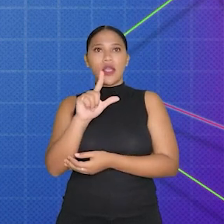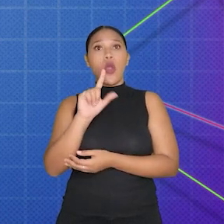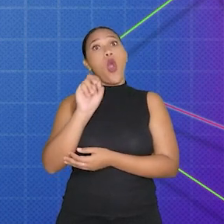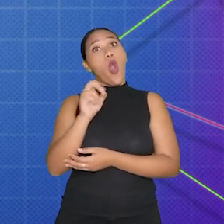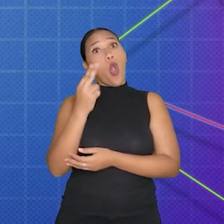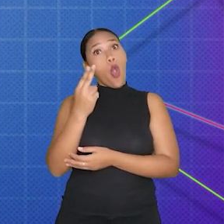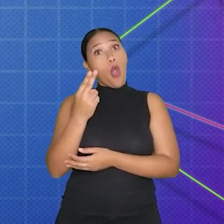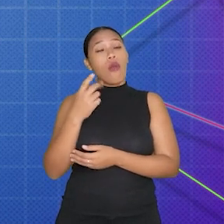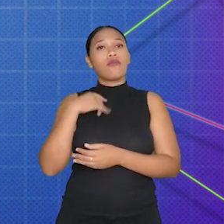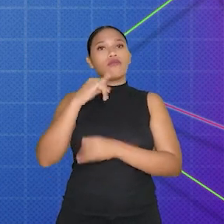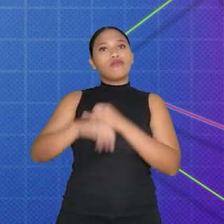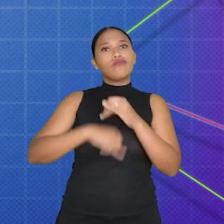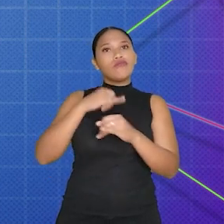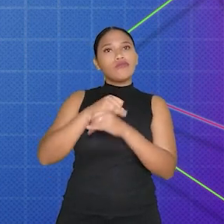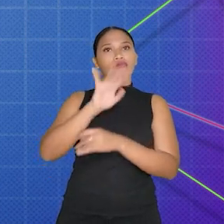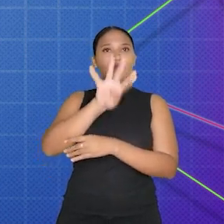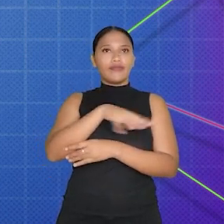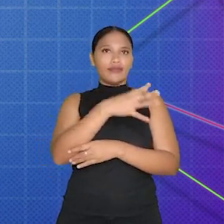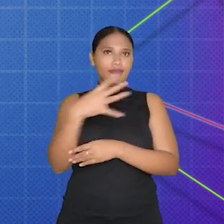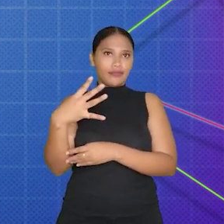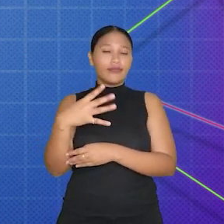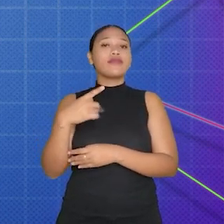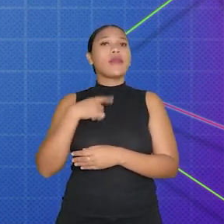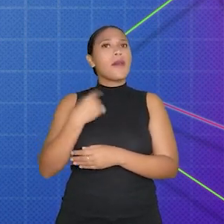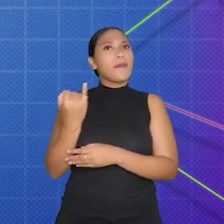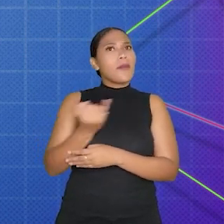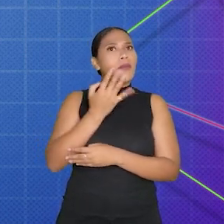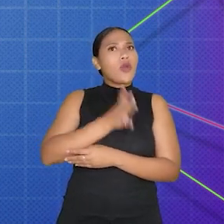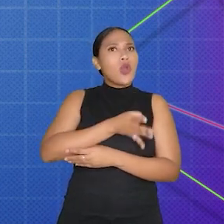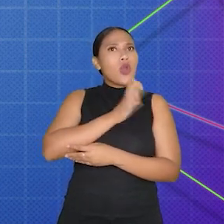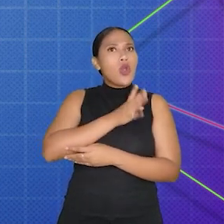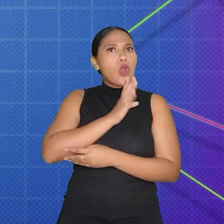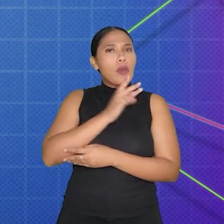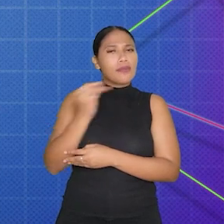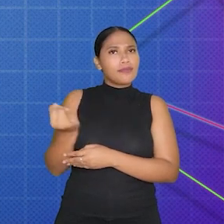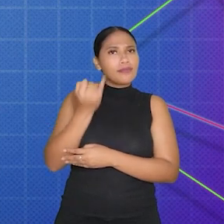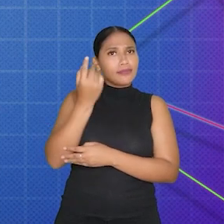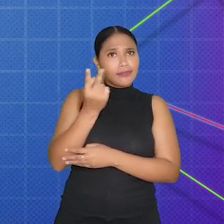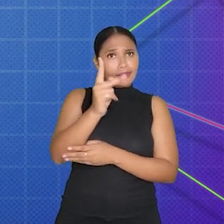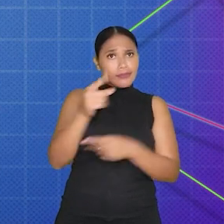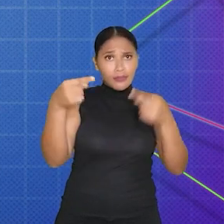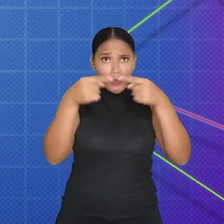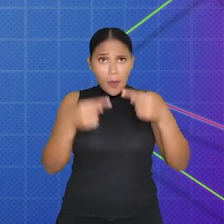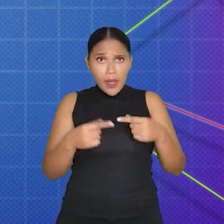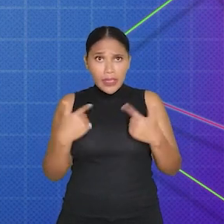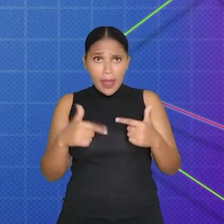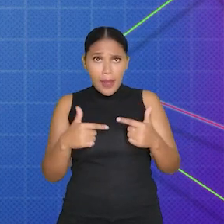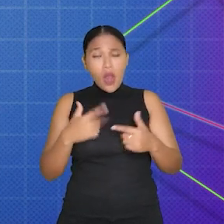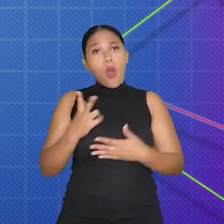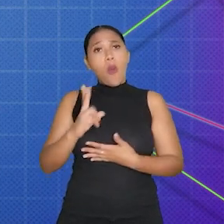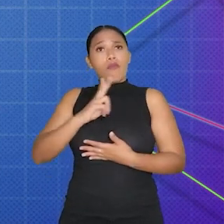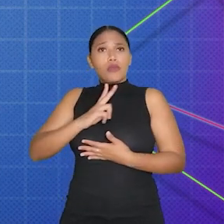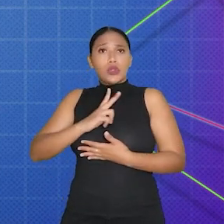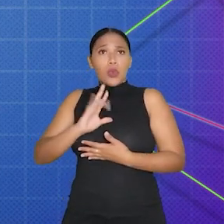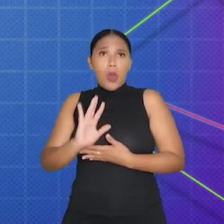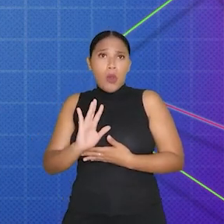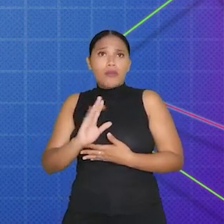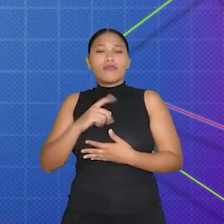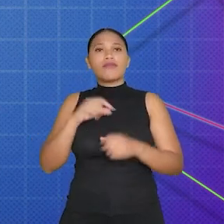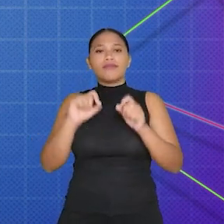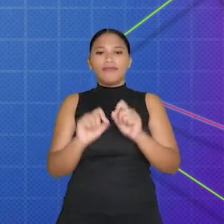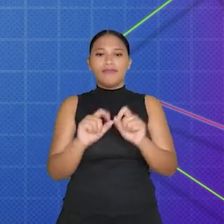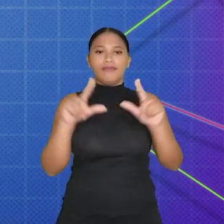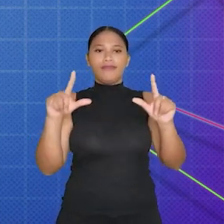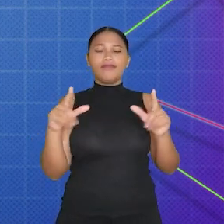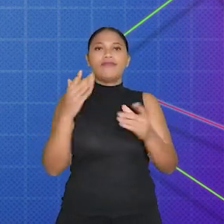ou outros programas da planilha eletrônica. É importante saber as extensões de arquivo relevantes para o seu trabalho ou uso